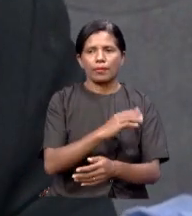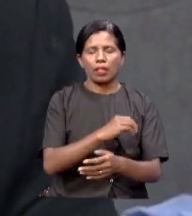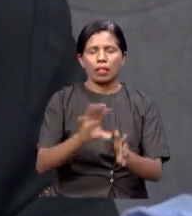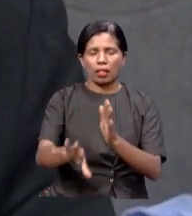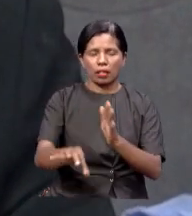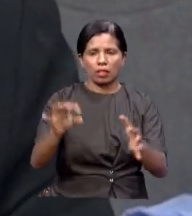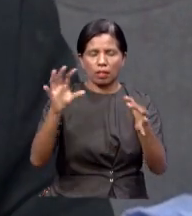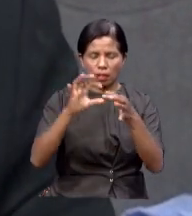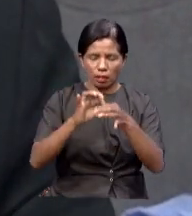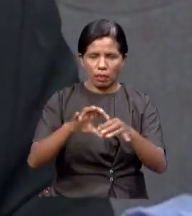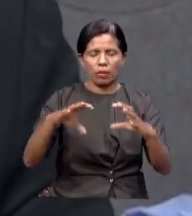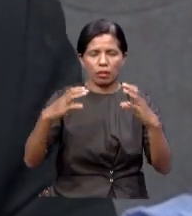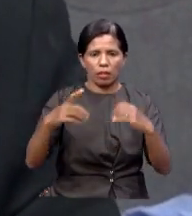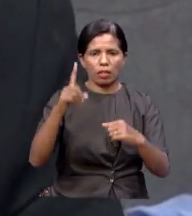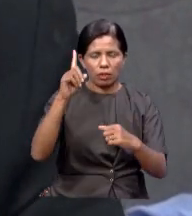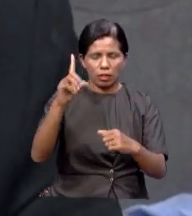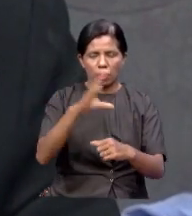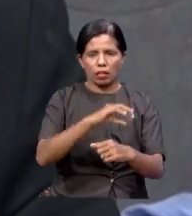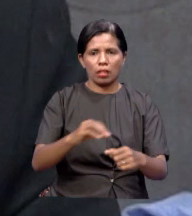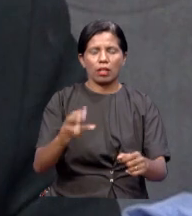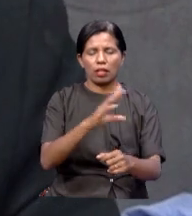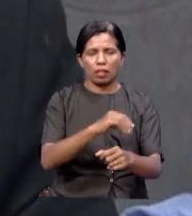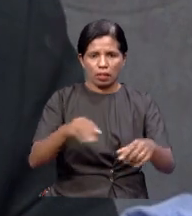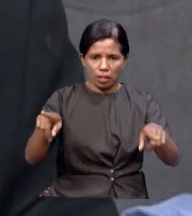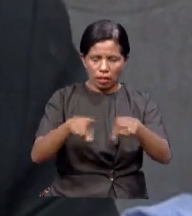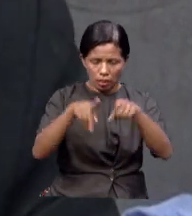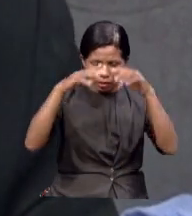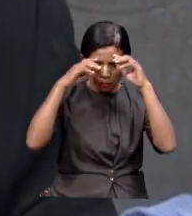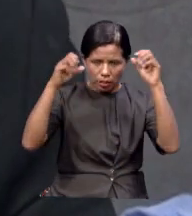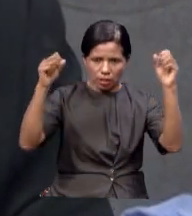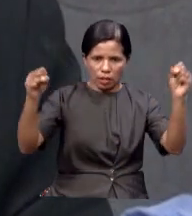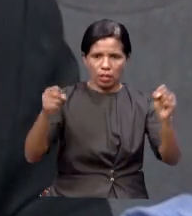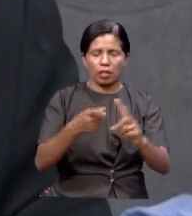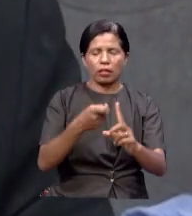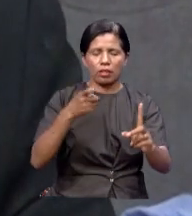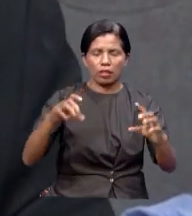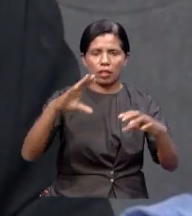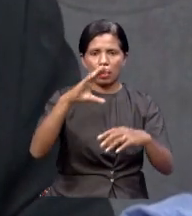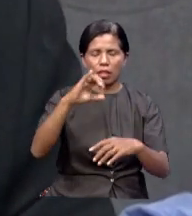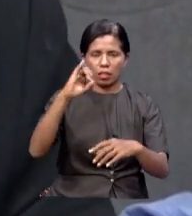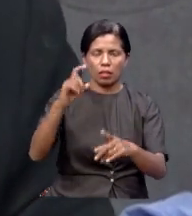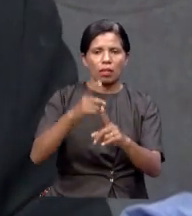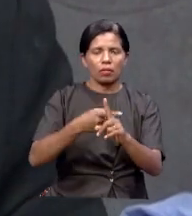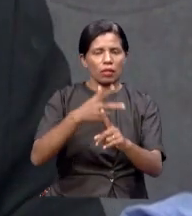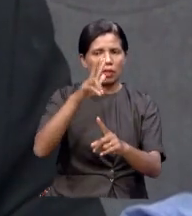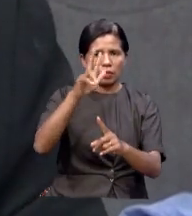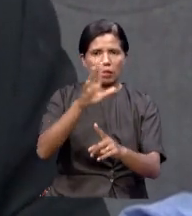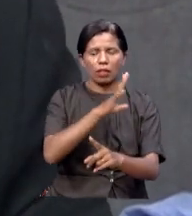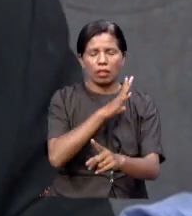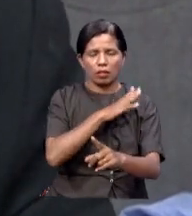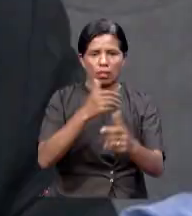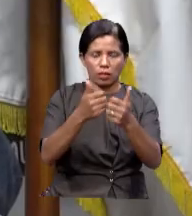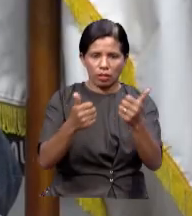fale membro conselheiro ida ba assumi cargo no dar presidente interino conselho imprensa ba fulantolo hori hen